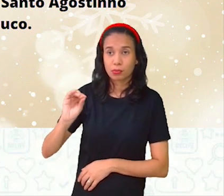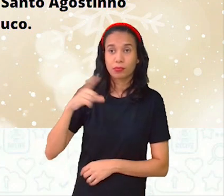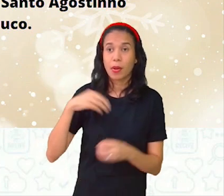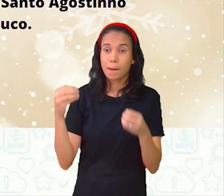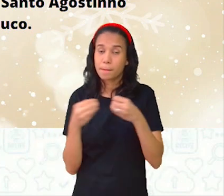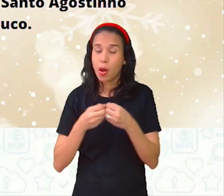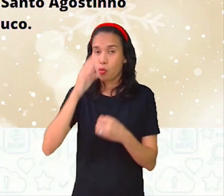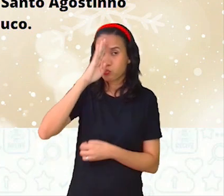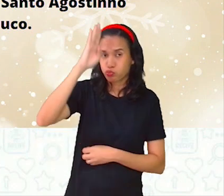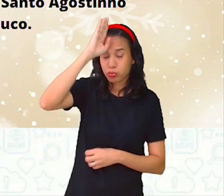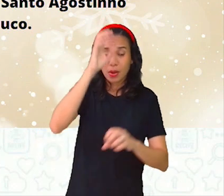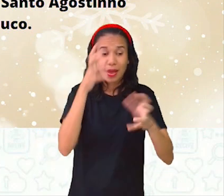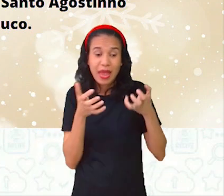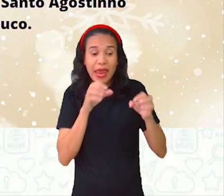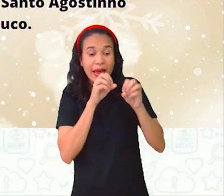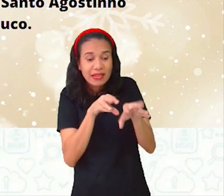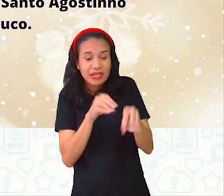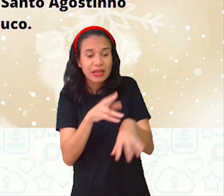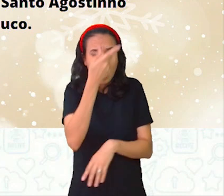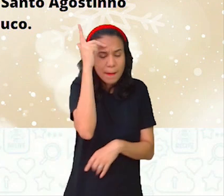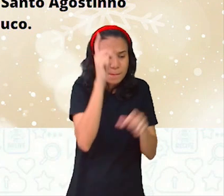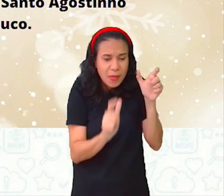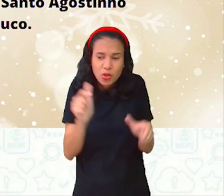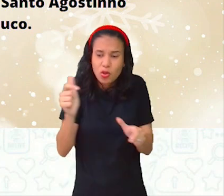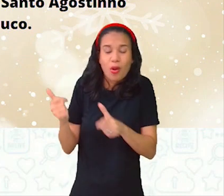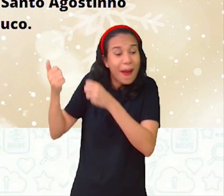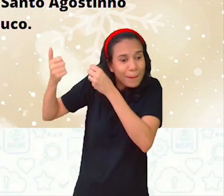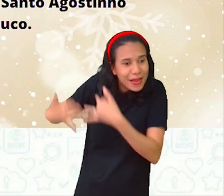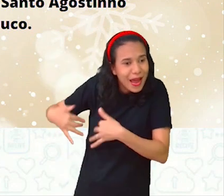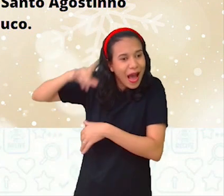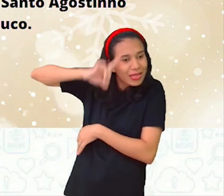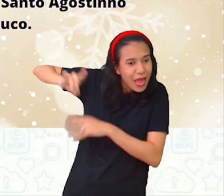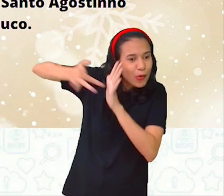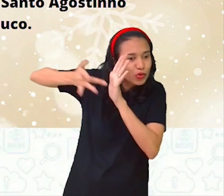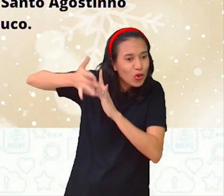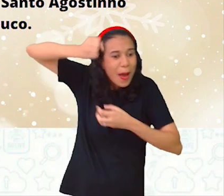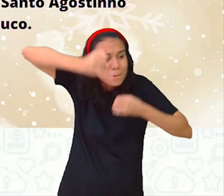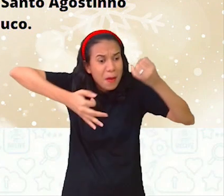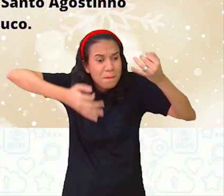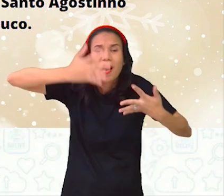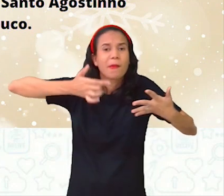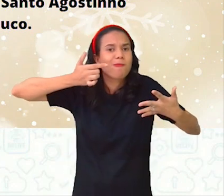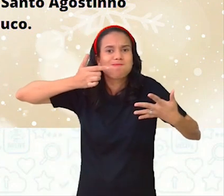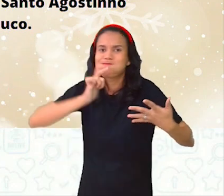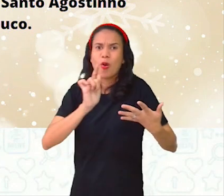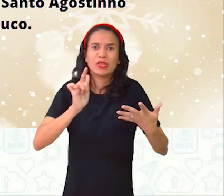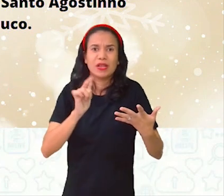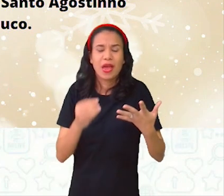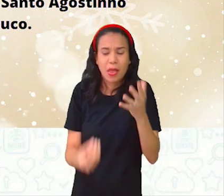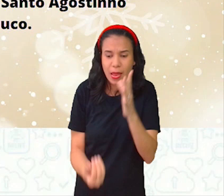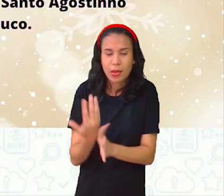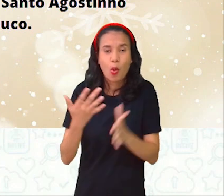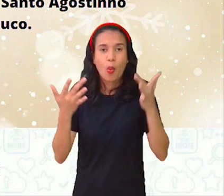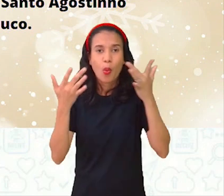queria catequizar aquelas pessoas, falar de Deus, de Jesus, e ele não conseguia se expressar. Então, ele montou um